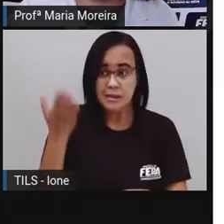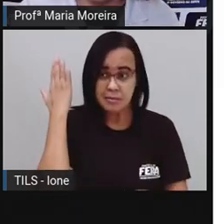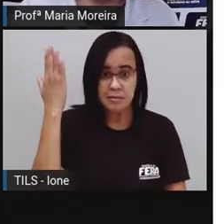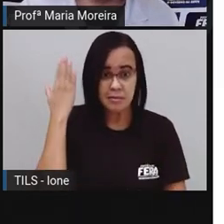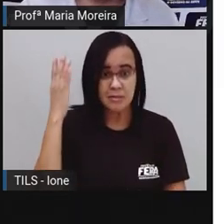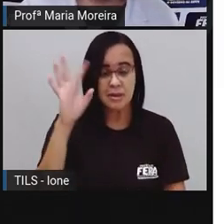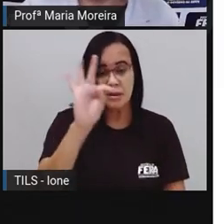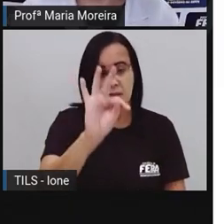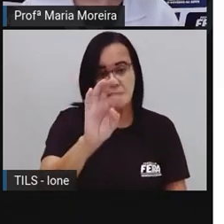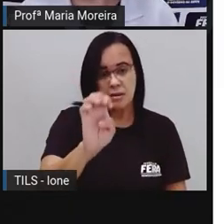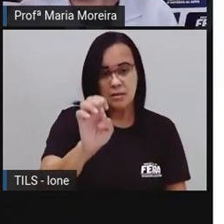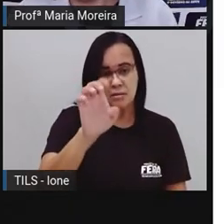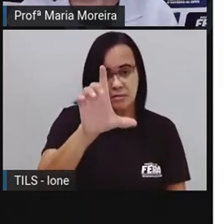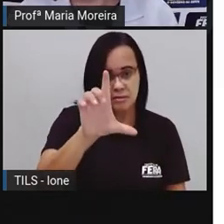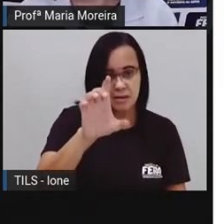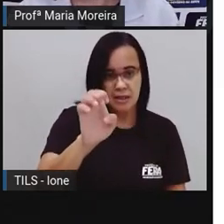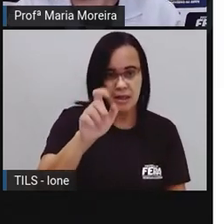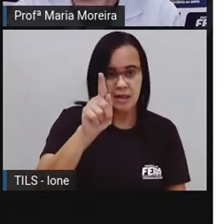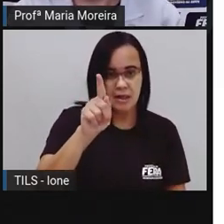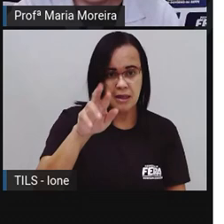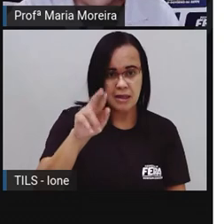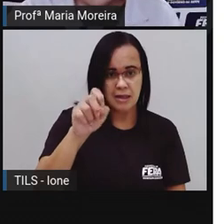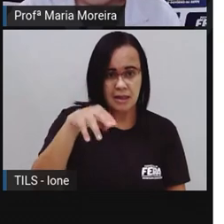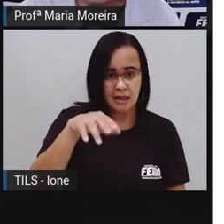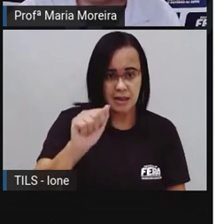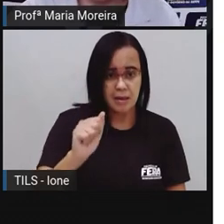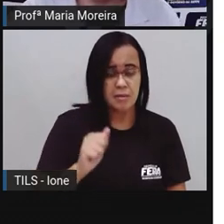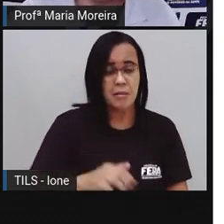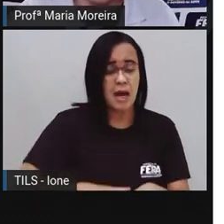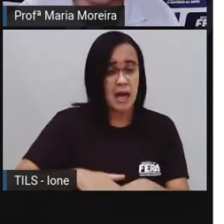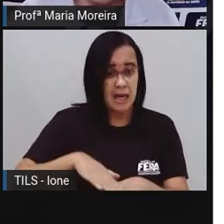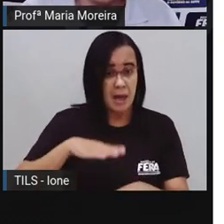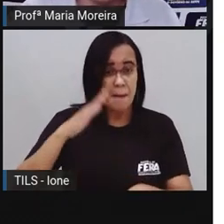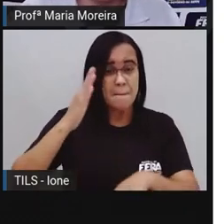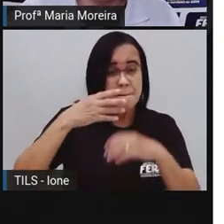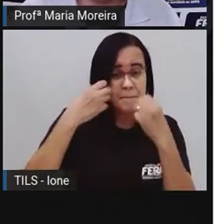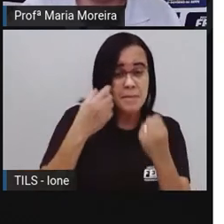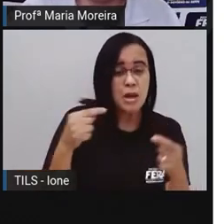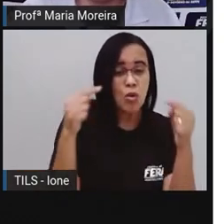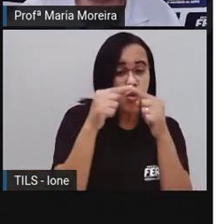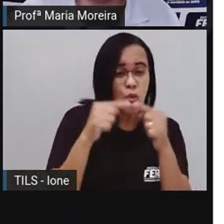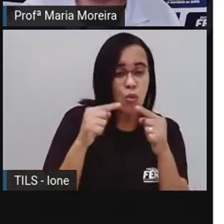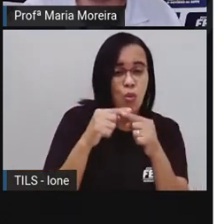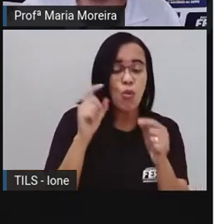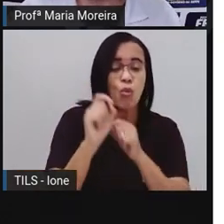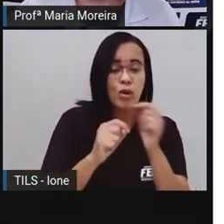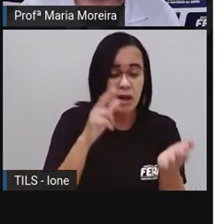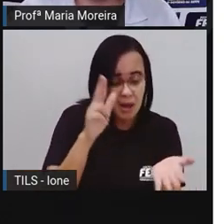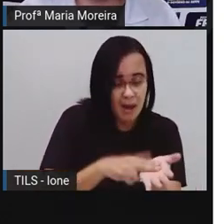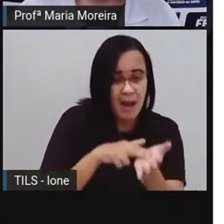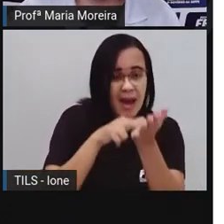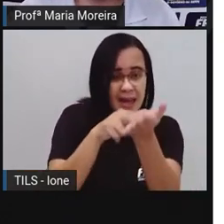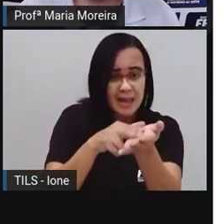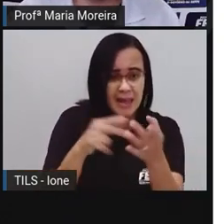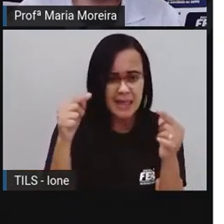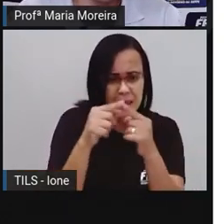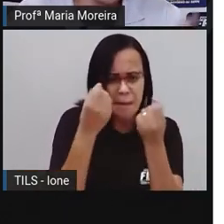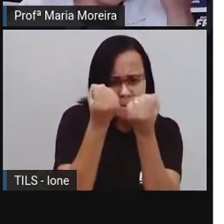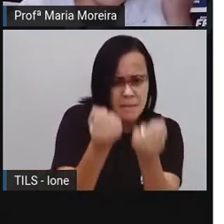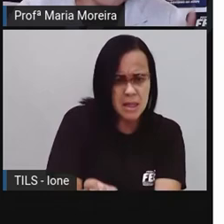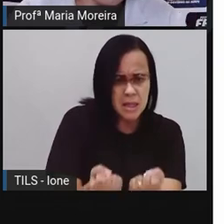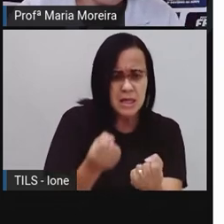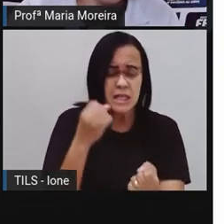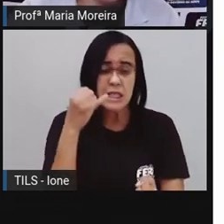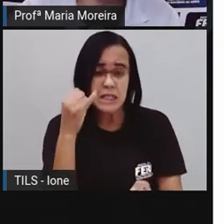mais caro eles ficavam. As cartas, né? Elas são pesadas. É pelo peso do papel, né? Que o correio cobra. No telegrama, não. Se você fosse